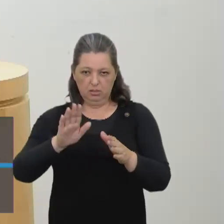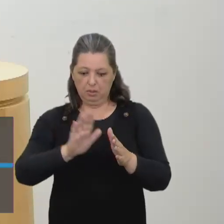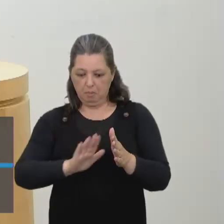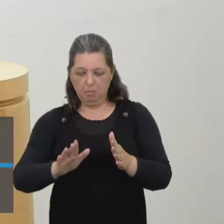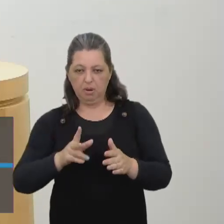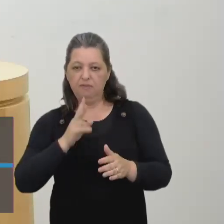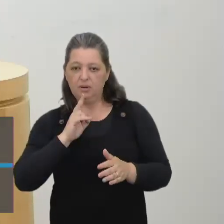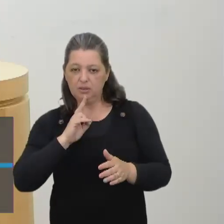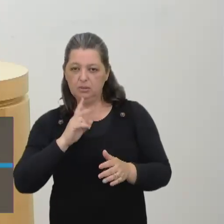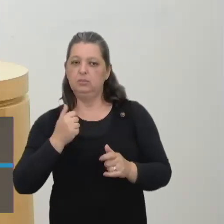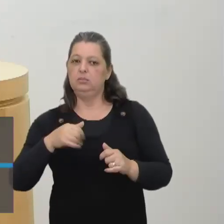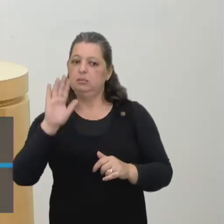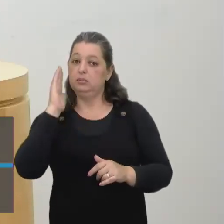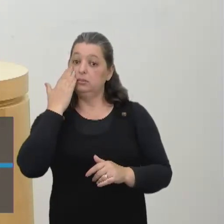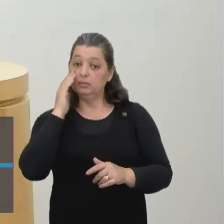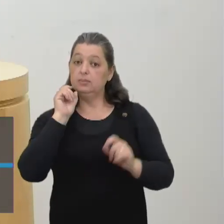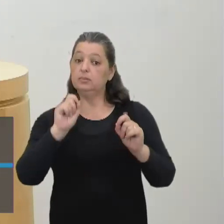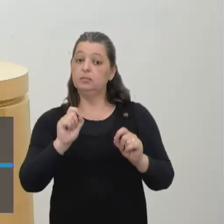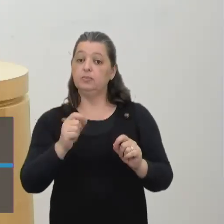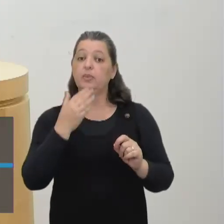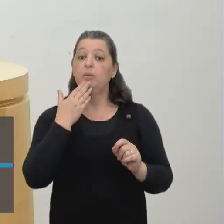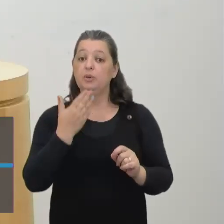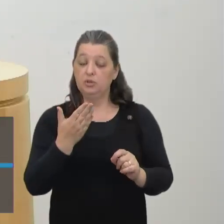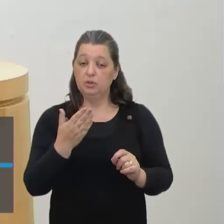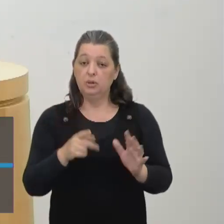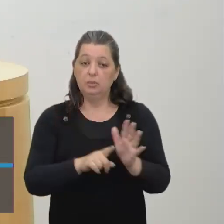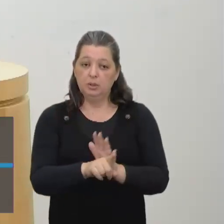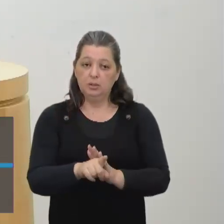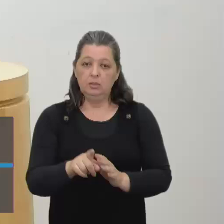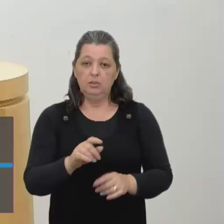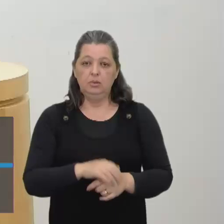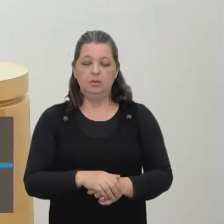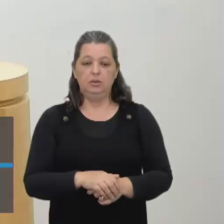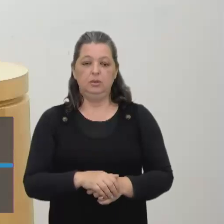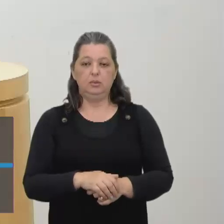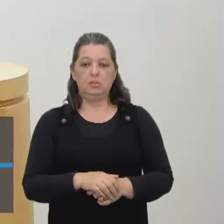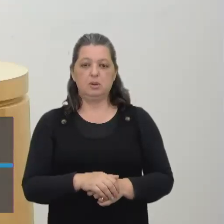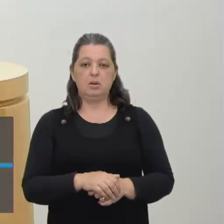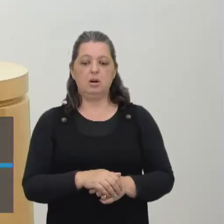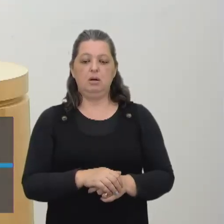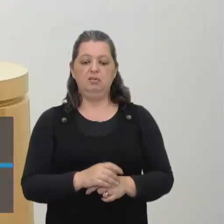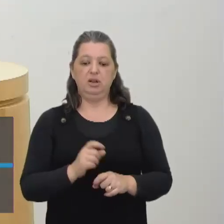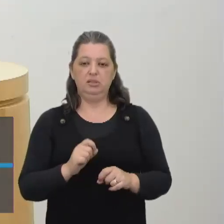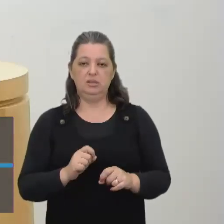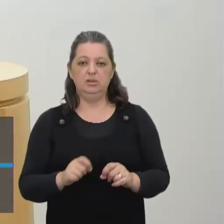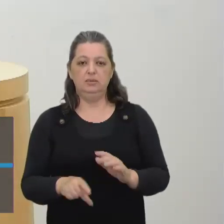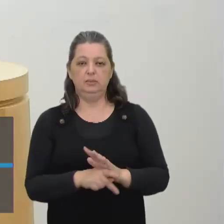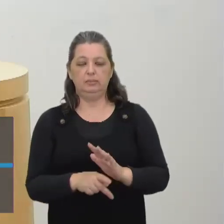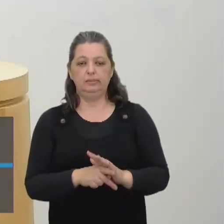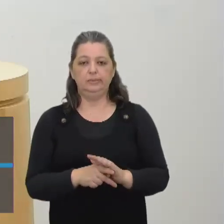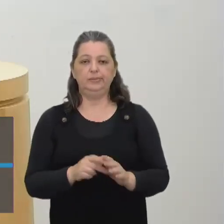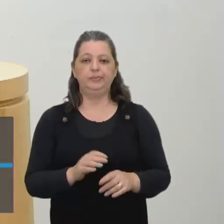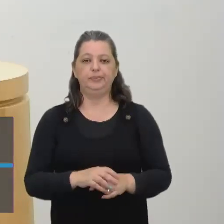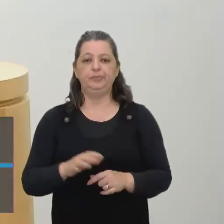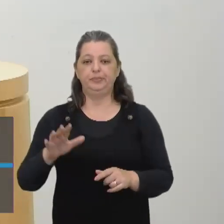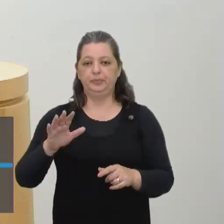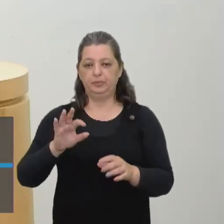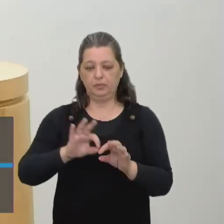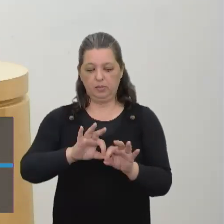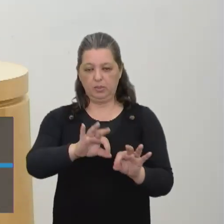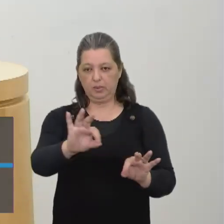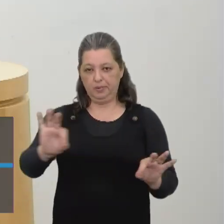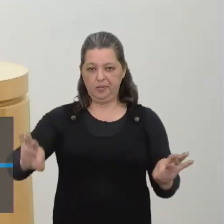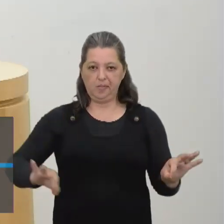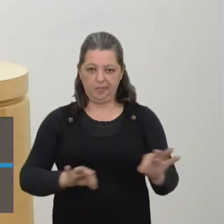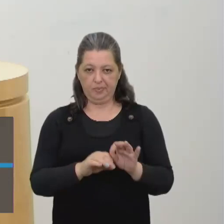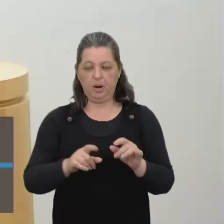tem problema, eu tenho que entender bem o que ele está querendo, né? Se ele falou só o contorno, eu estou pensando lá na circunferência. Se ele falasse área, eu estaria pensando